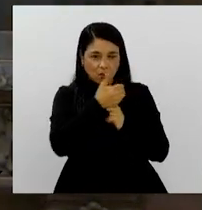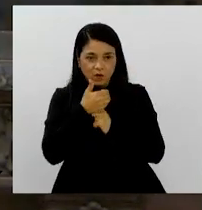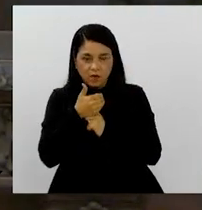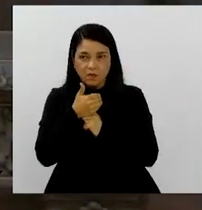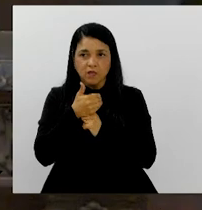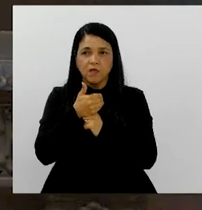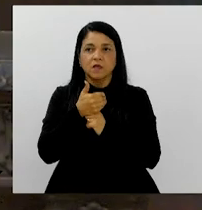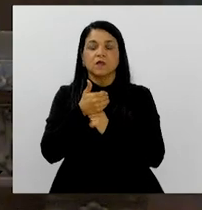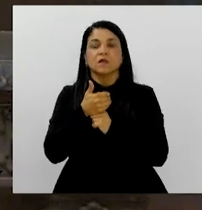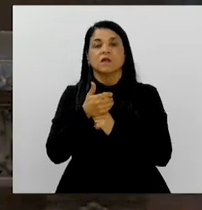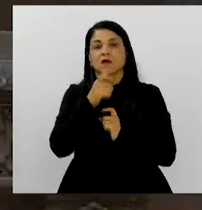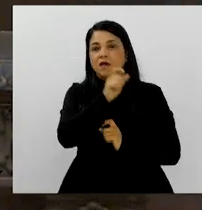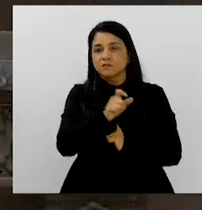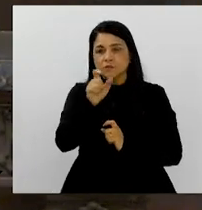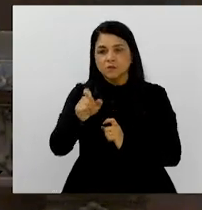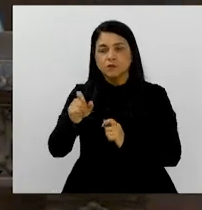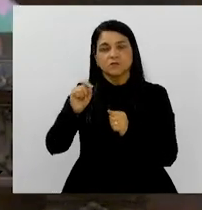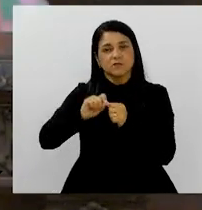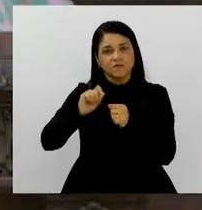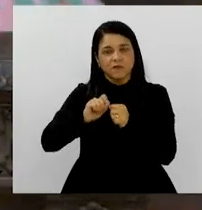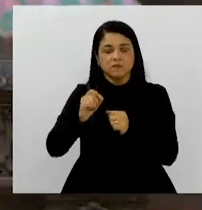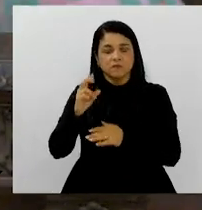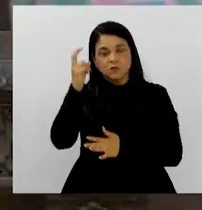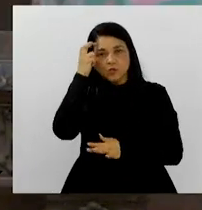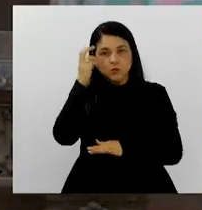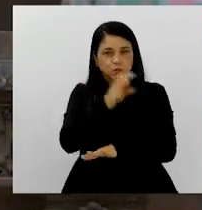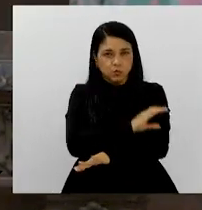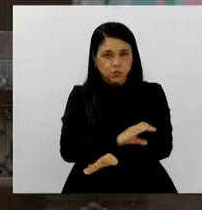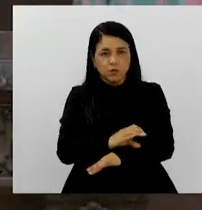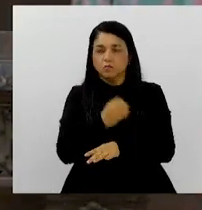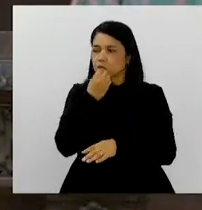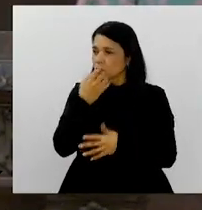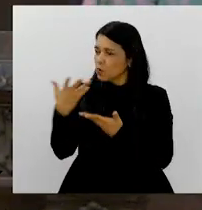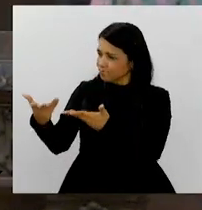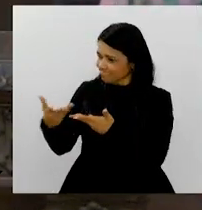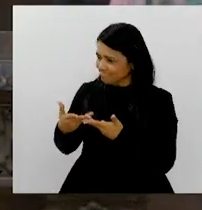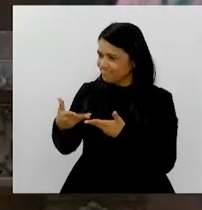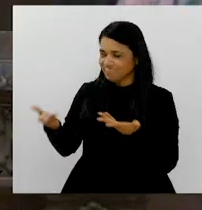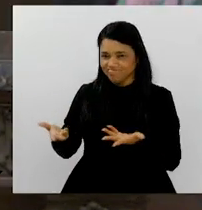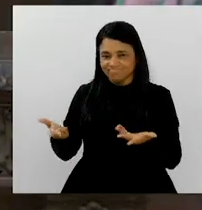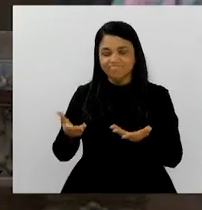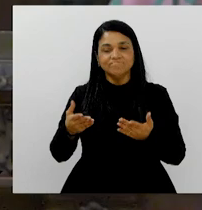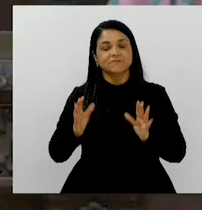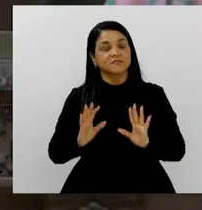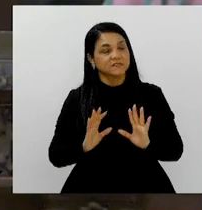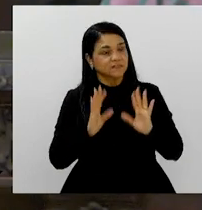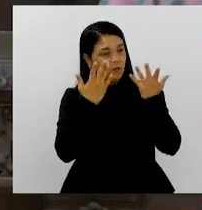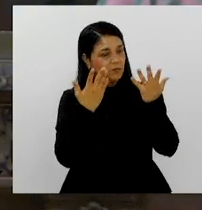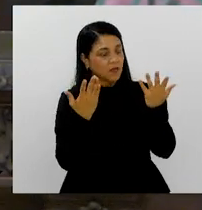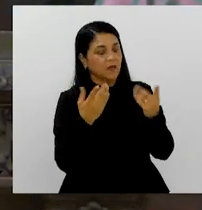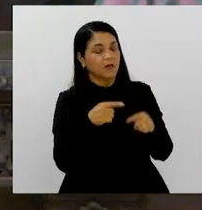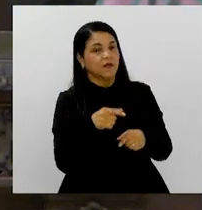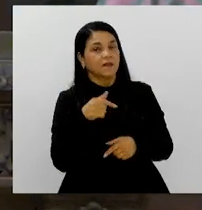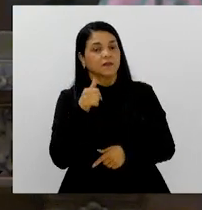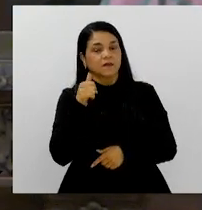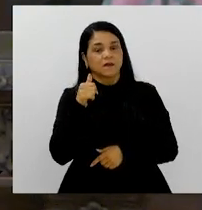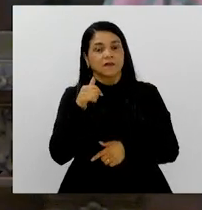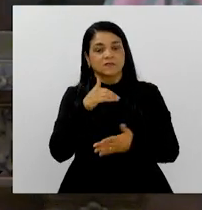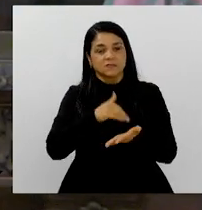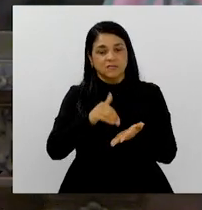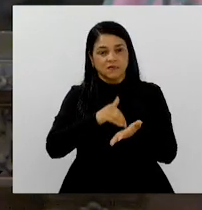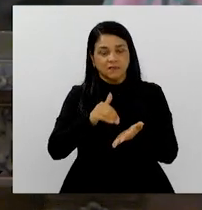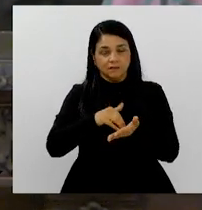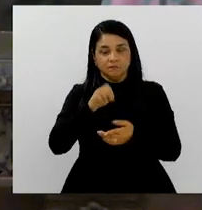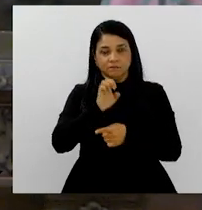e fazedoras de cultura. Muito bom ter você conosco. Saudar aqui imensamente também a querida secretária